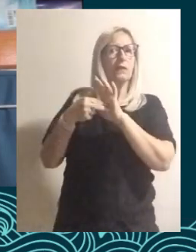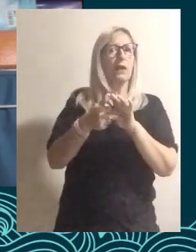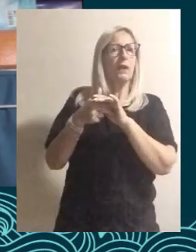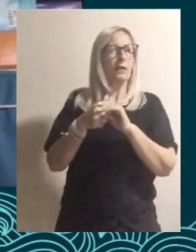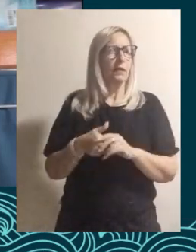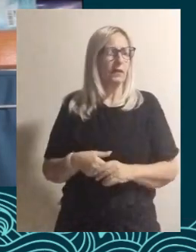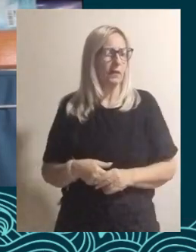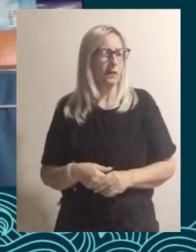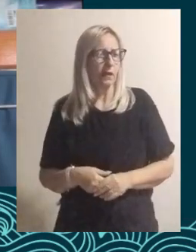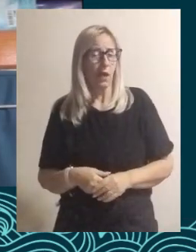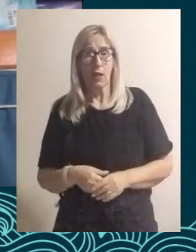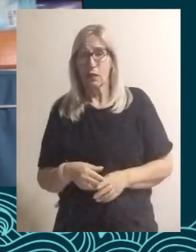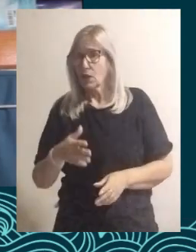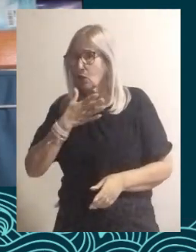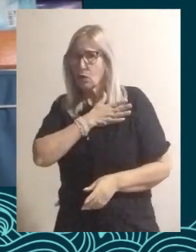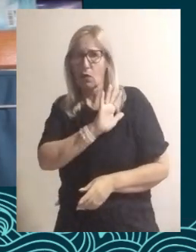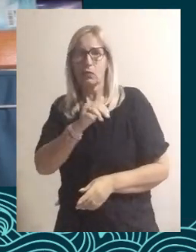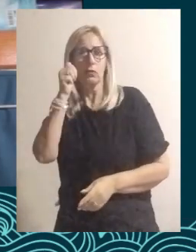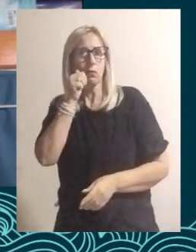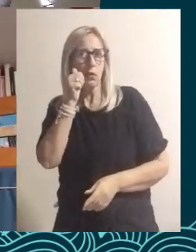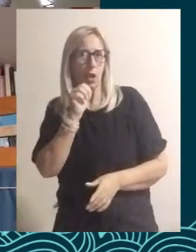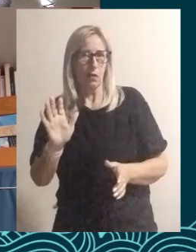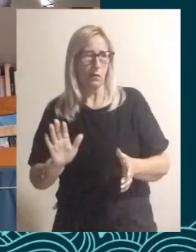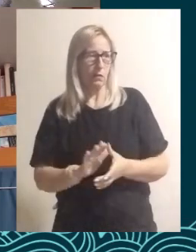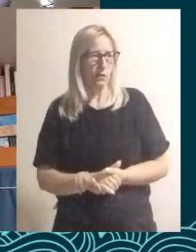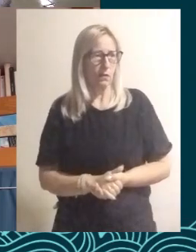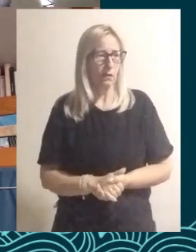Kivitok que passa. E falaram para mim, eles odeiam as mulheres.